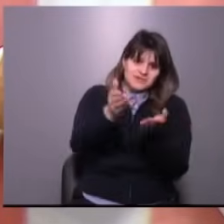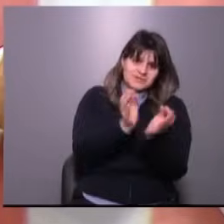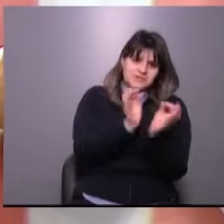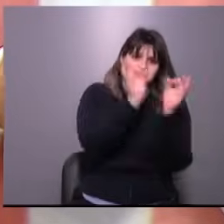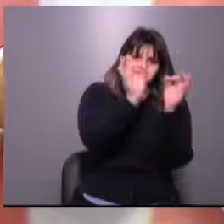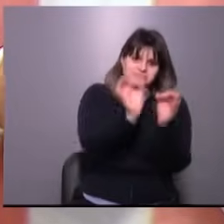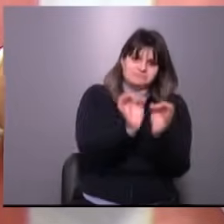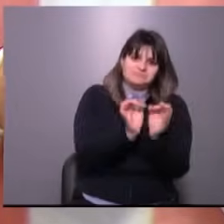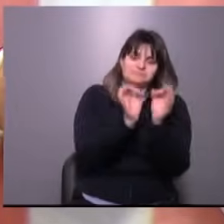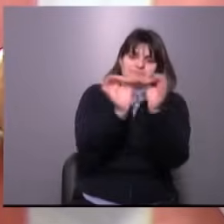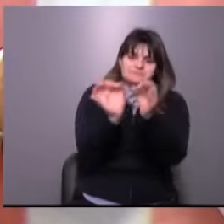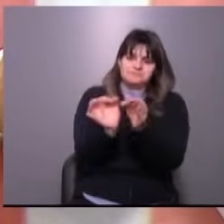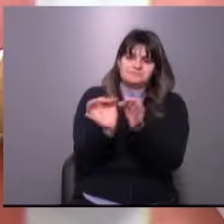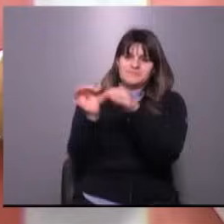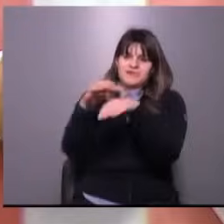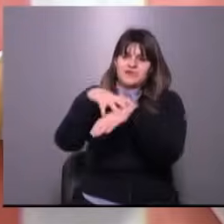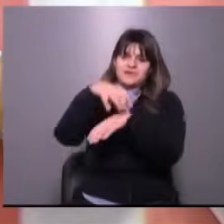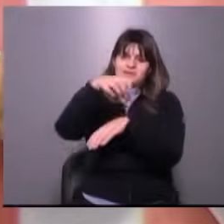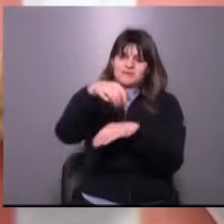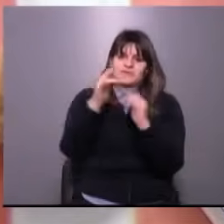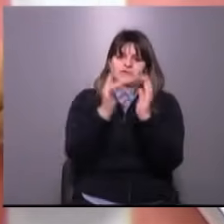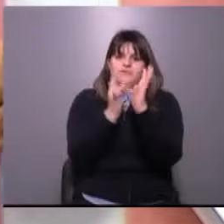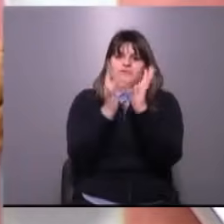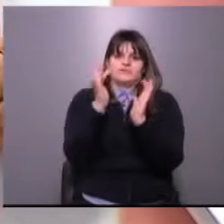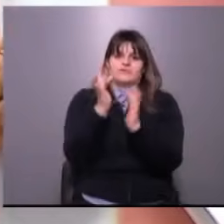se oferecerem.